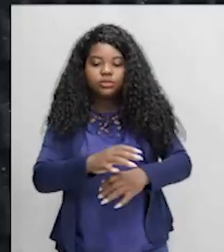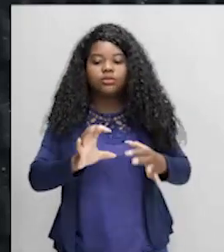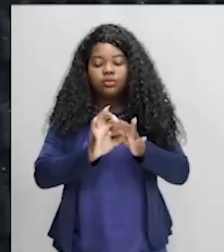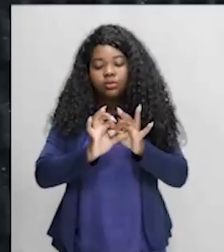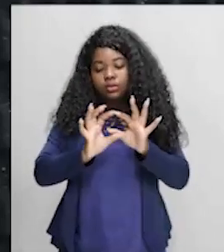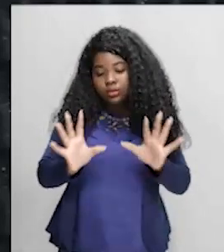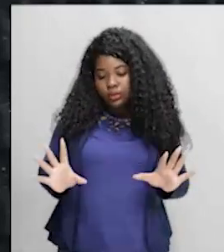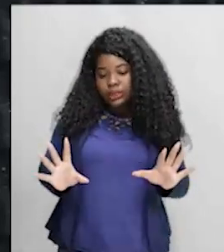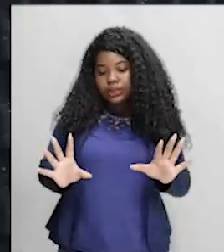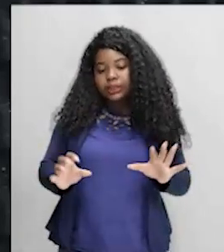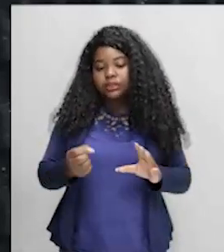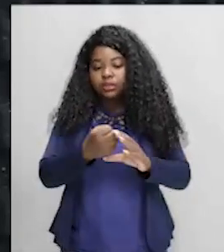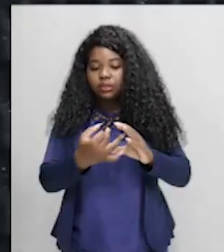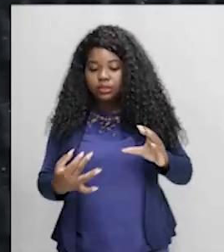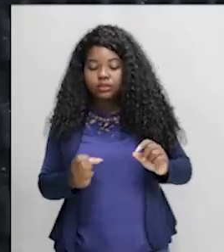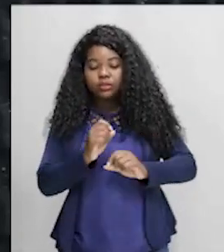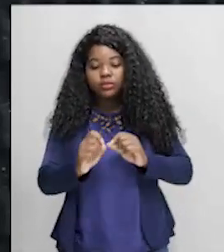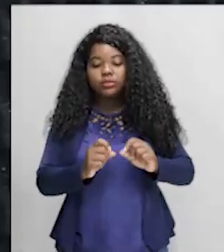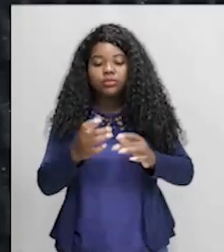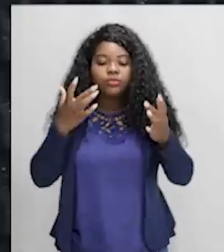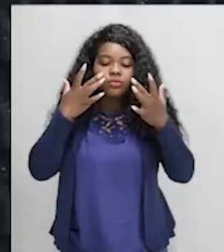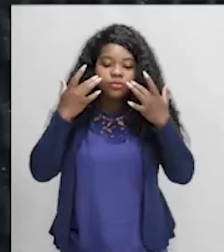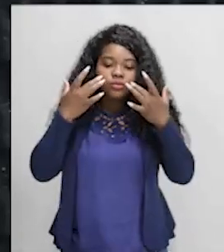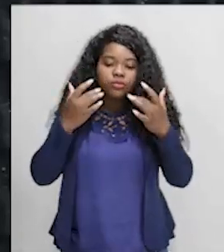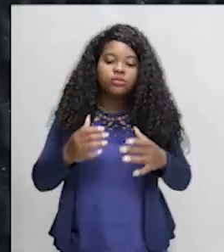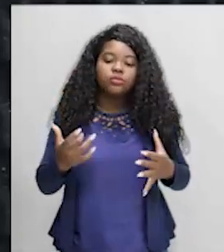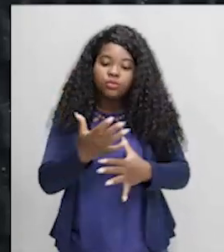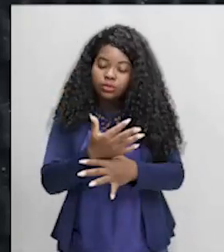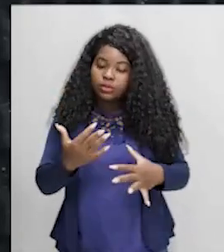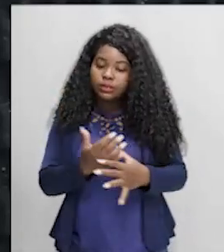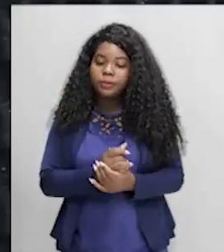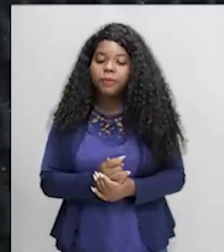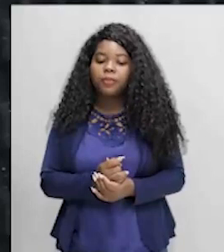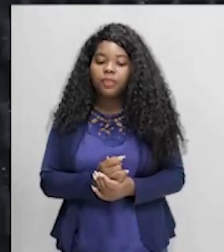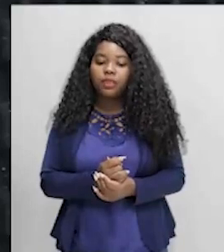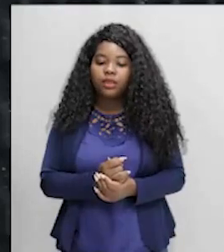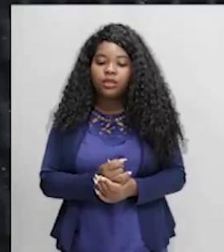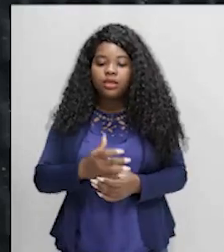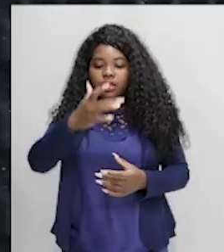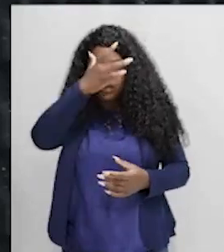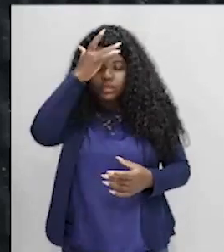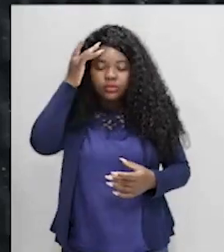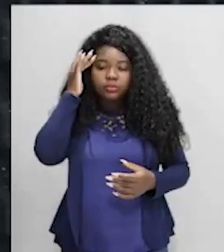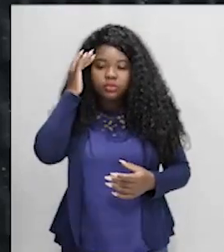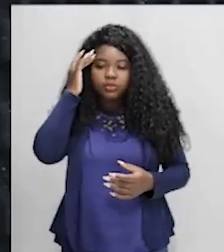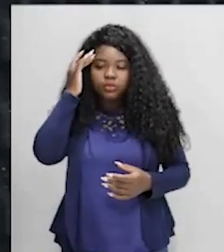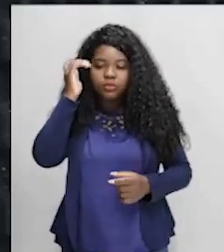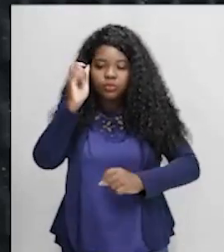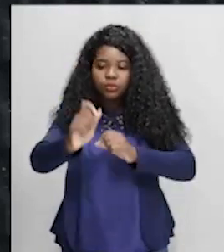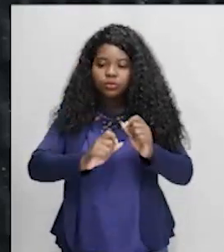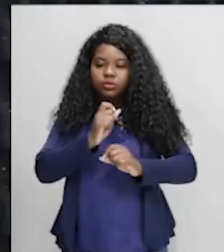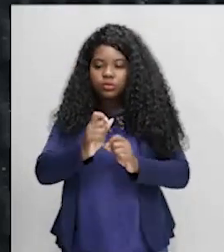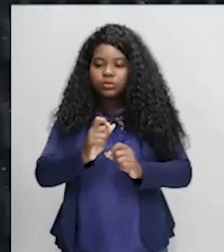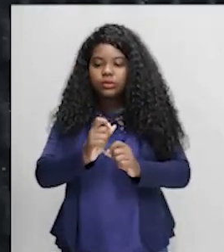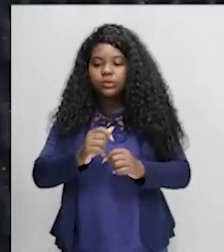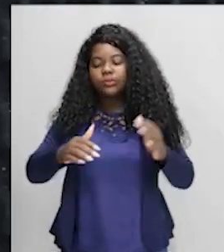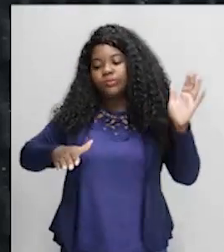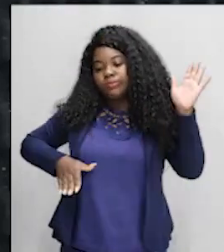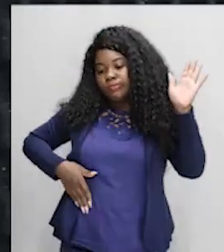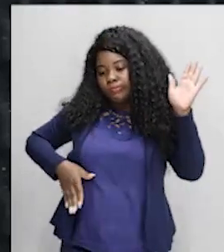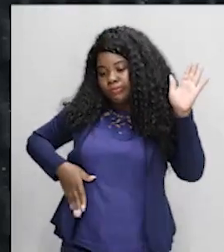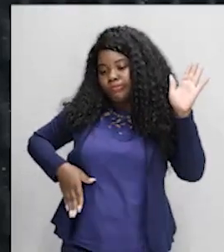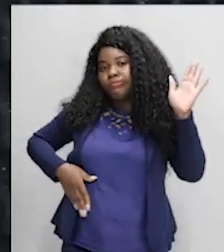aberto e ainda caracterizar como arte urbana, é considerado por muita gente com uma visão limitada como